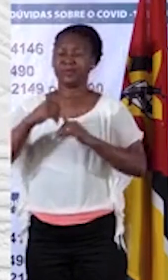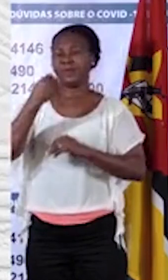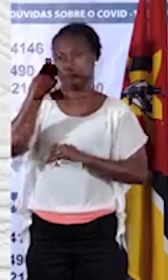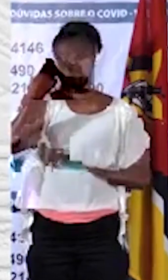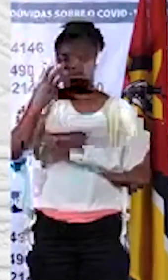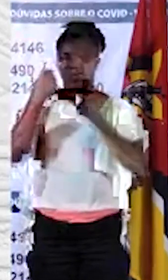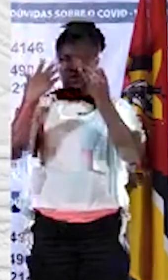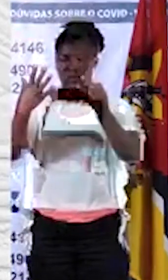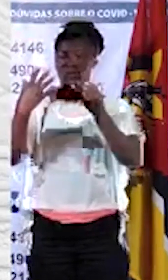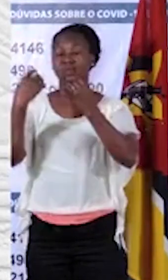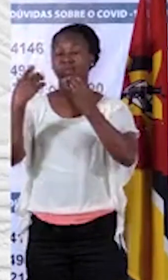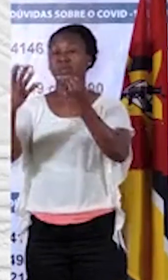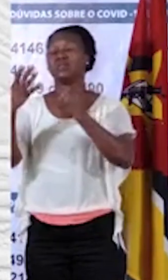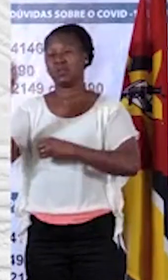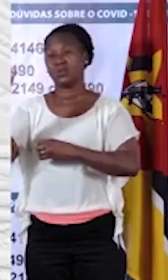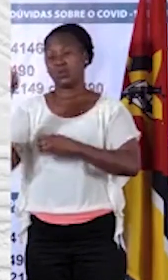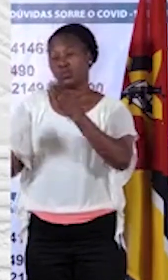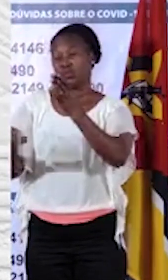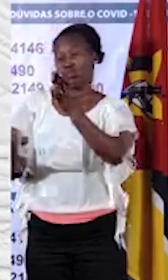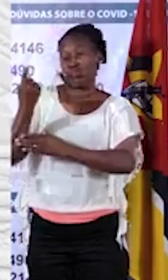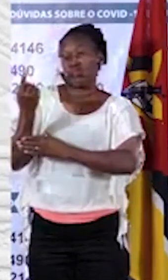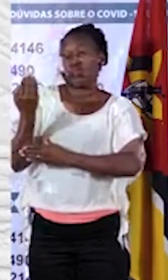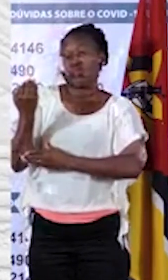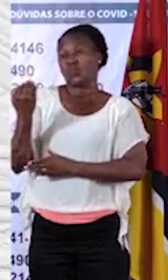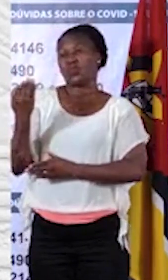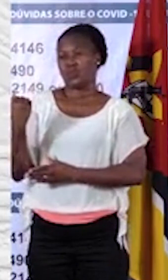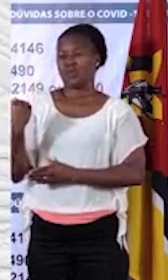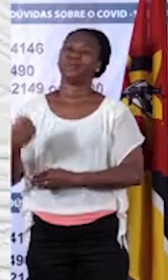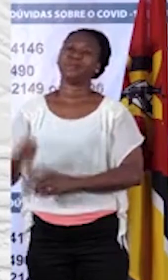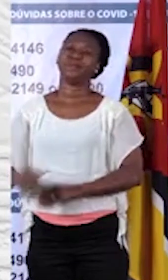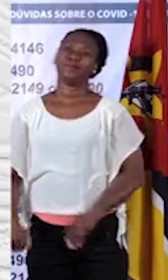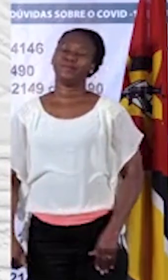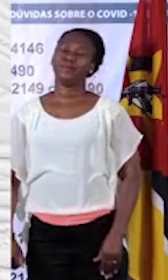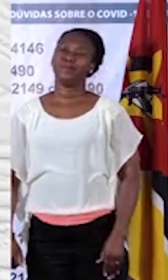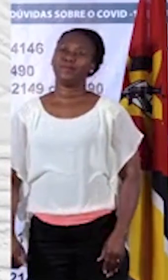3.764 ocorreram nas últimas 24 horas.